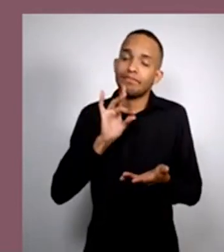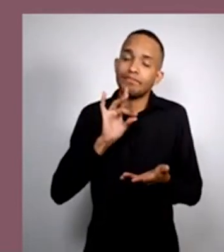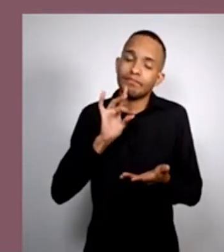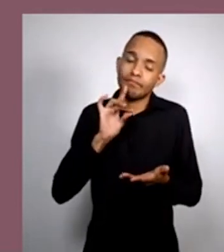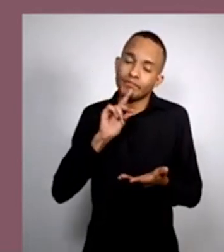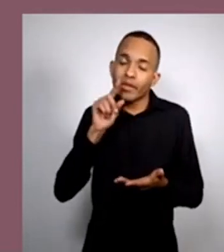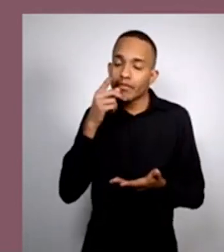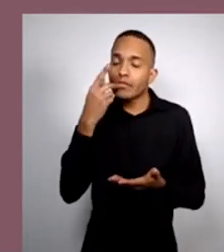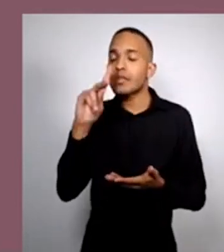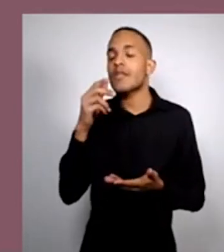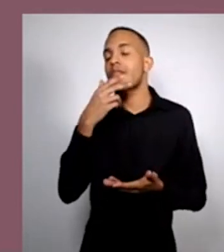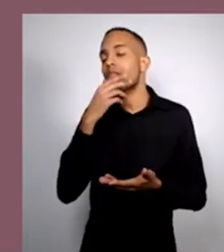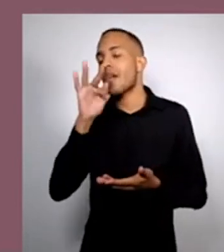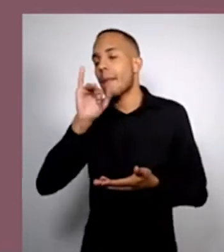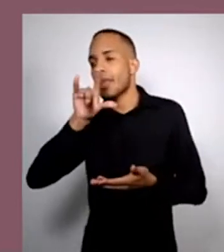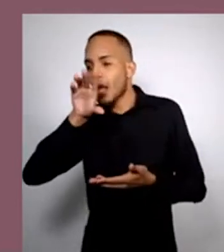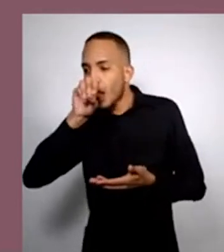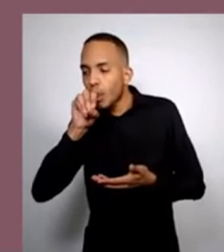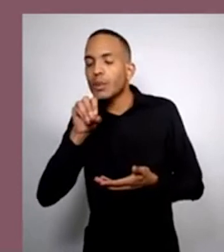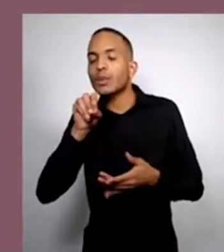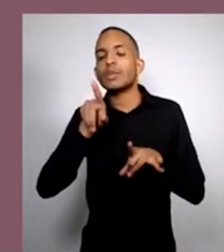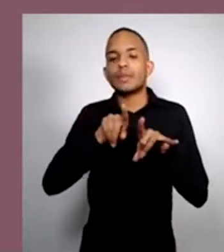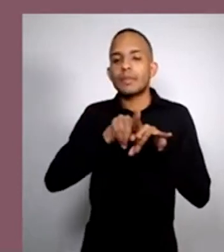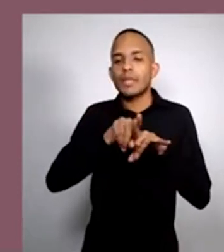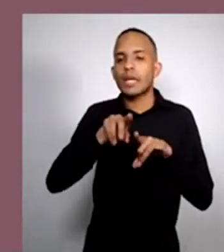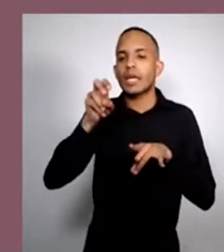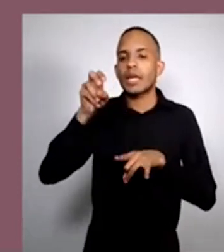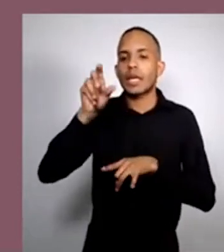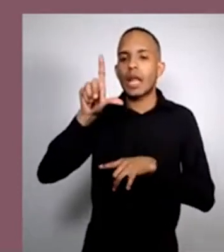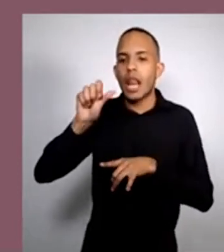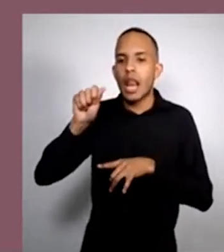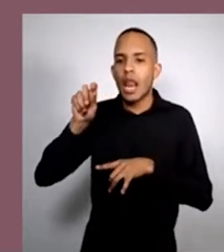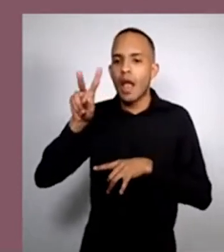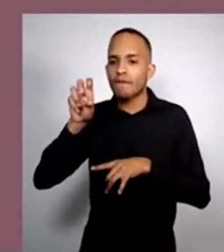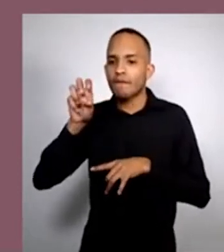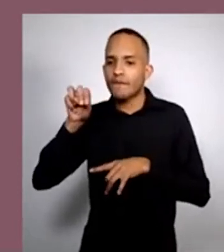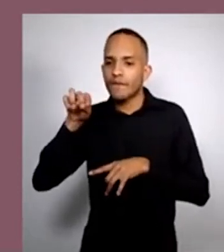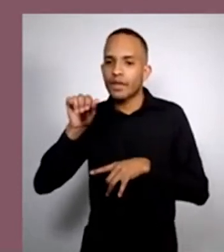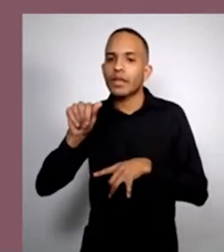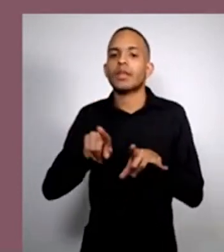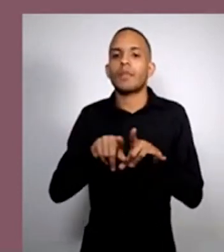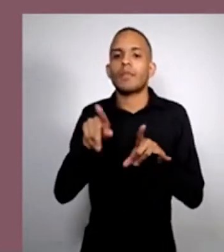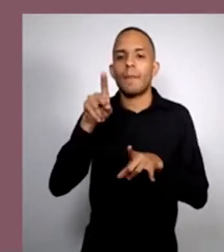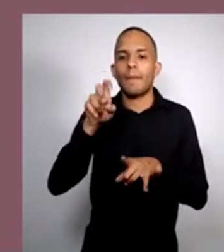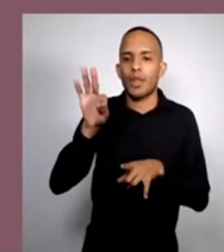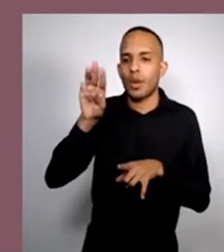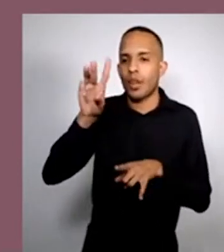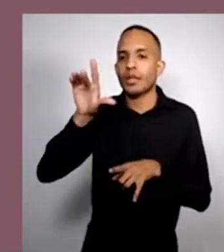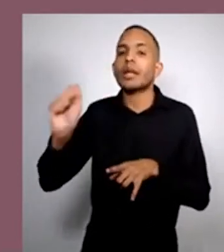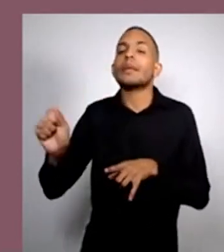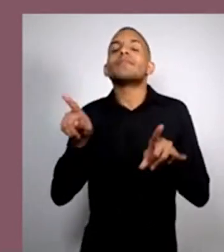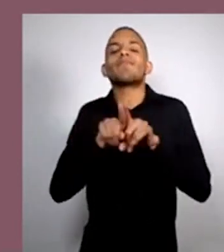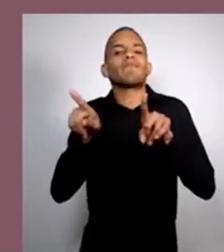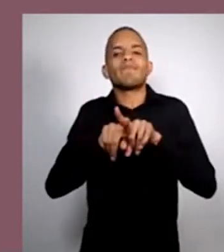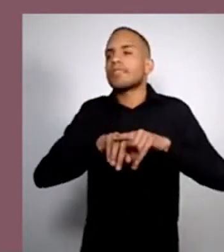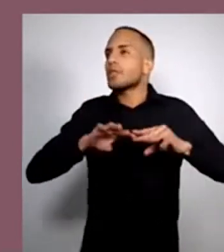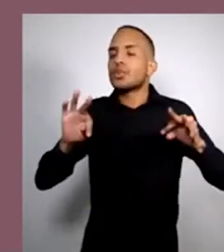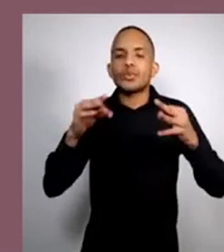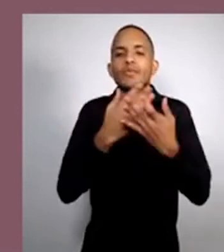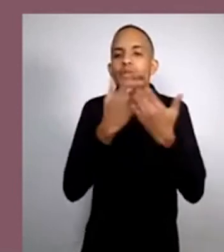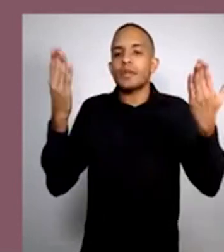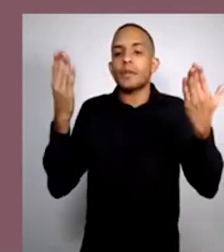Lia, professora Petrolina. Realmente, eu acho que o ajuntamento é uma das